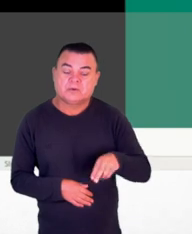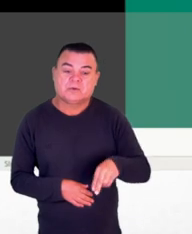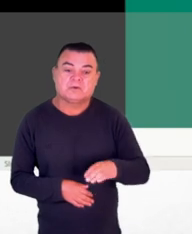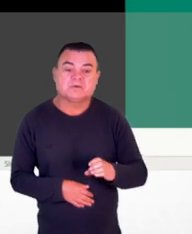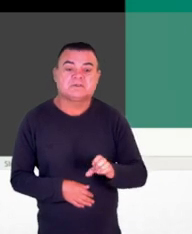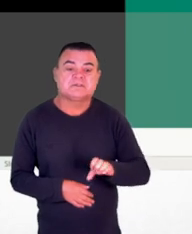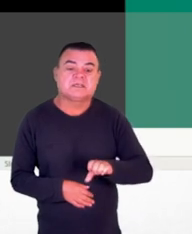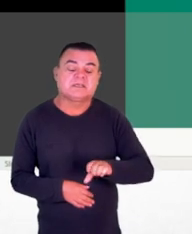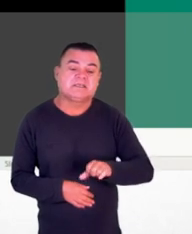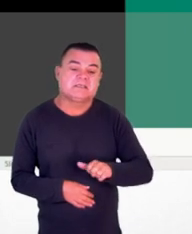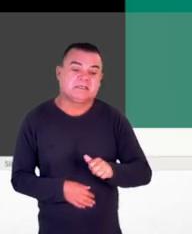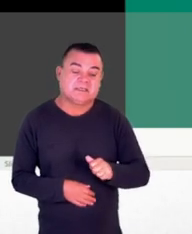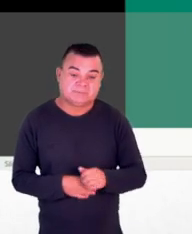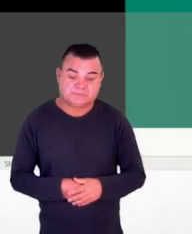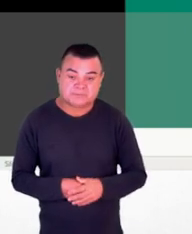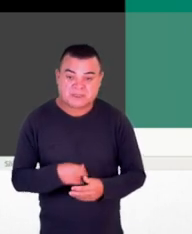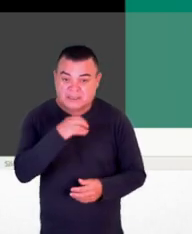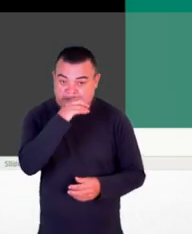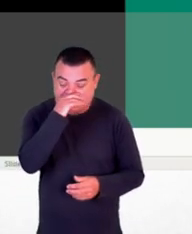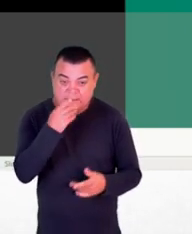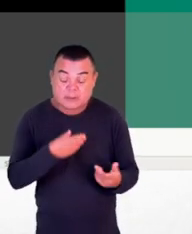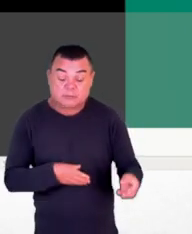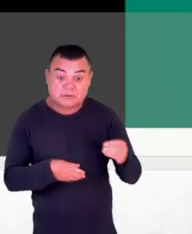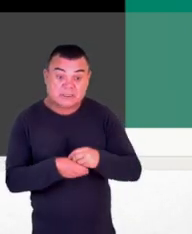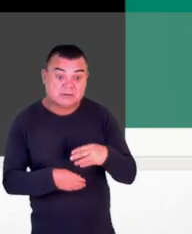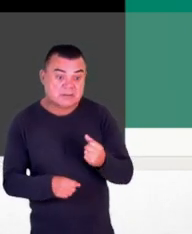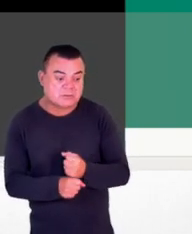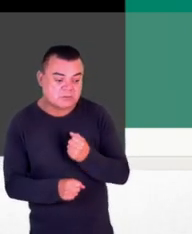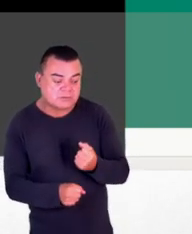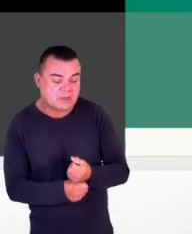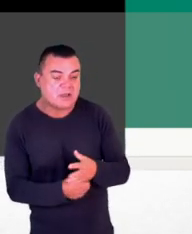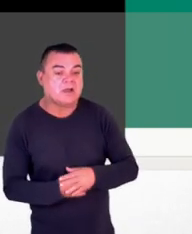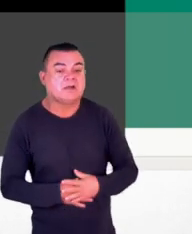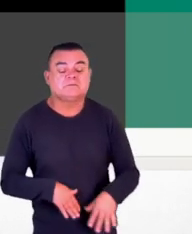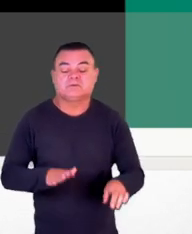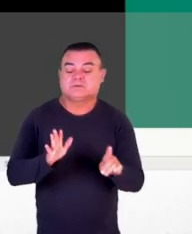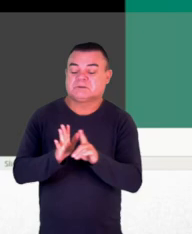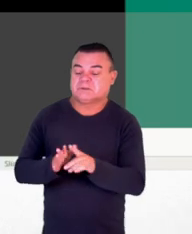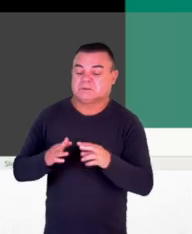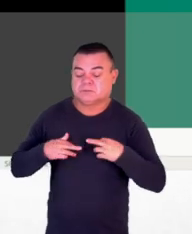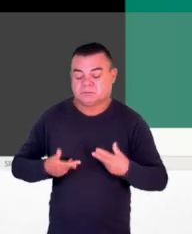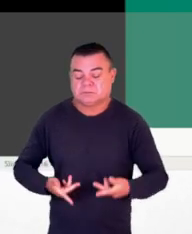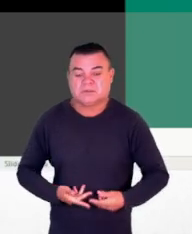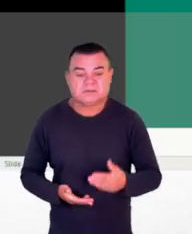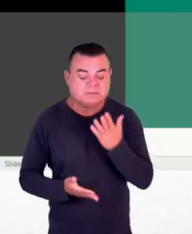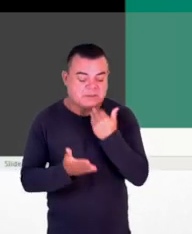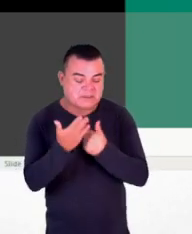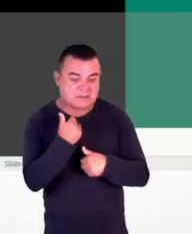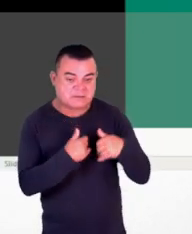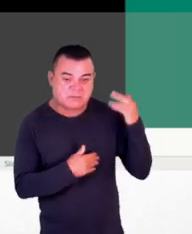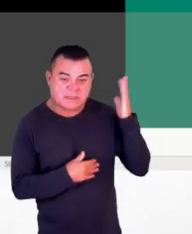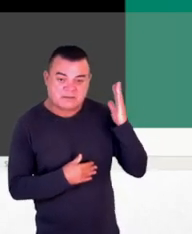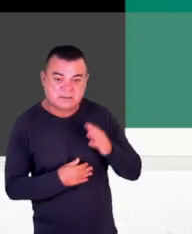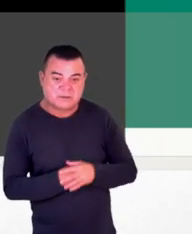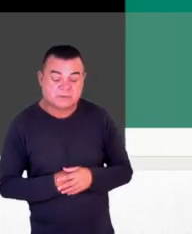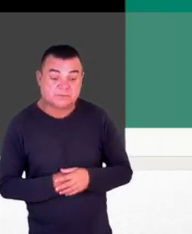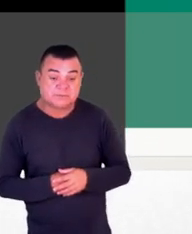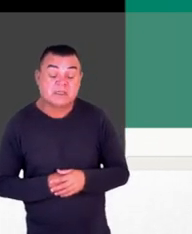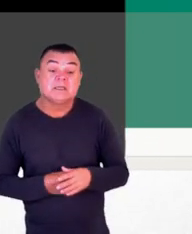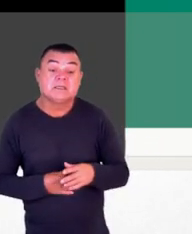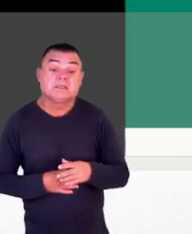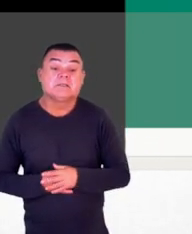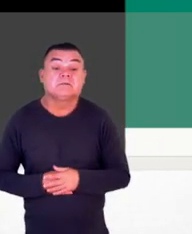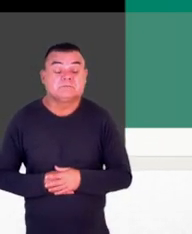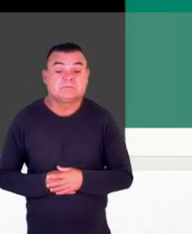pra gente porque dentro dessa construção né do do direito humano alimentação no Brasil o conia tem sido um espaço fundamental tanto